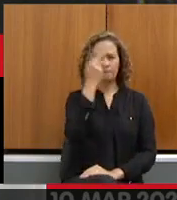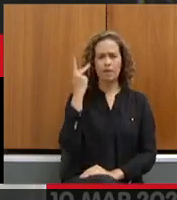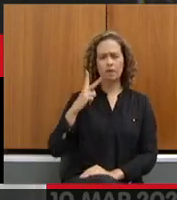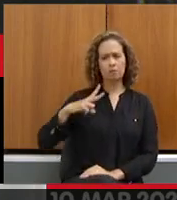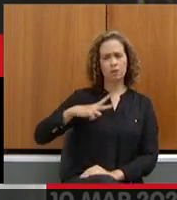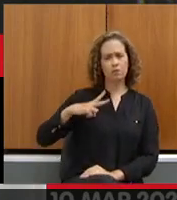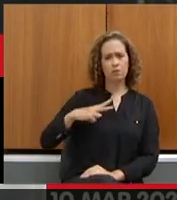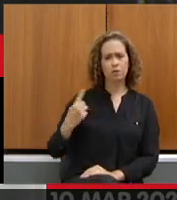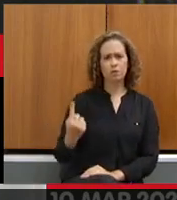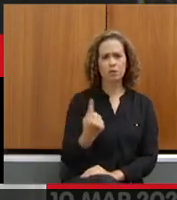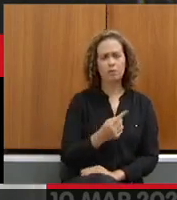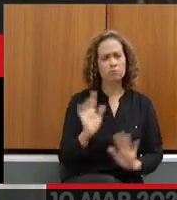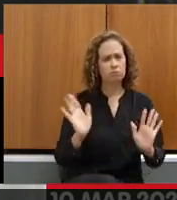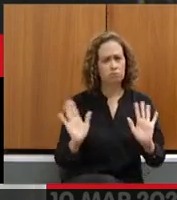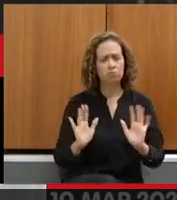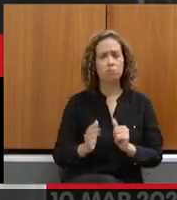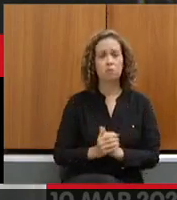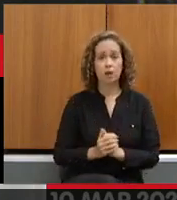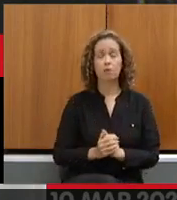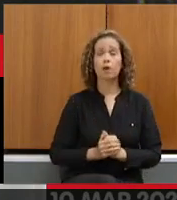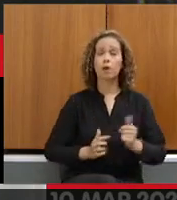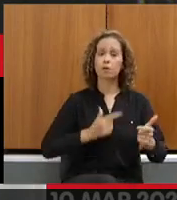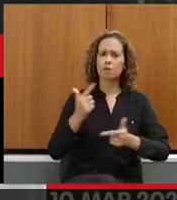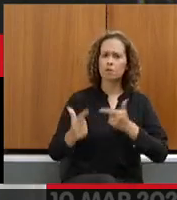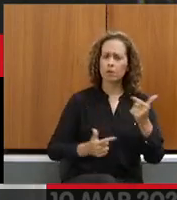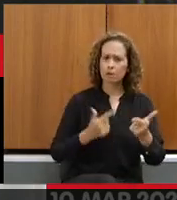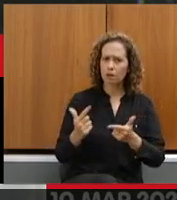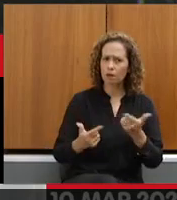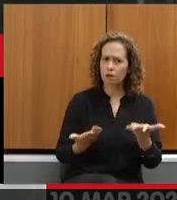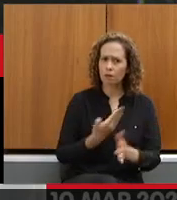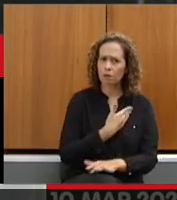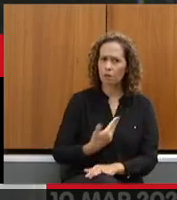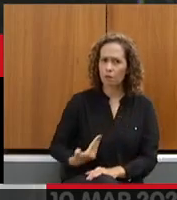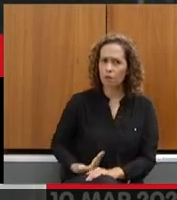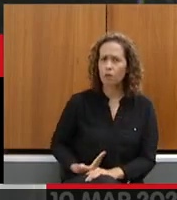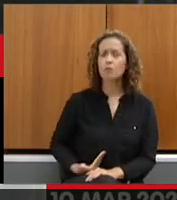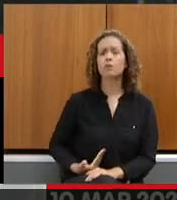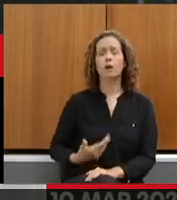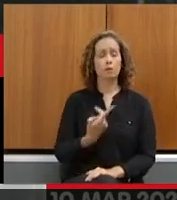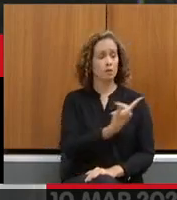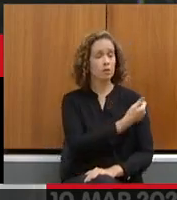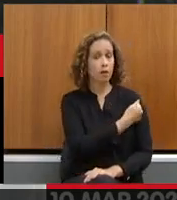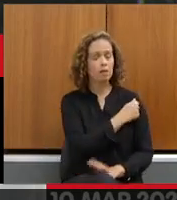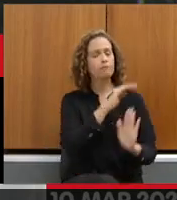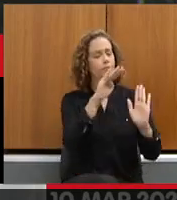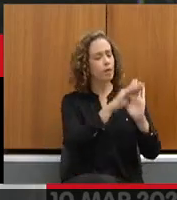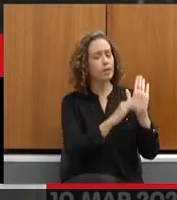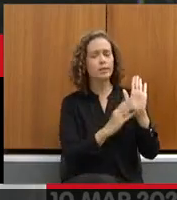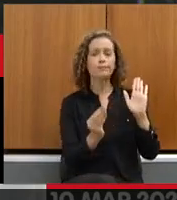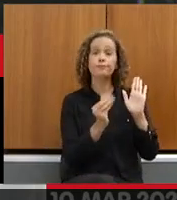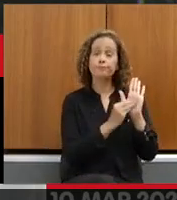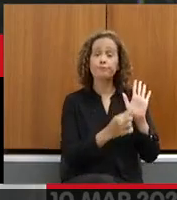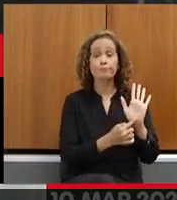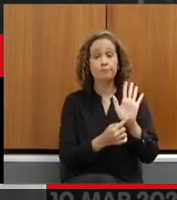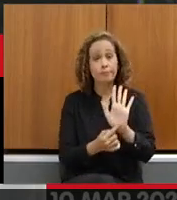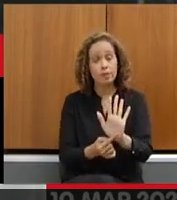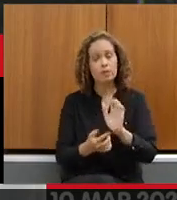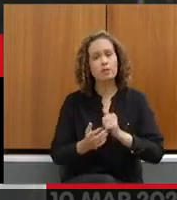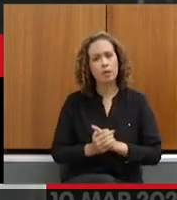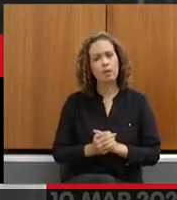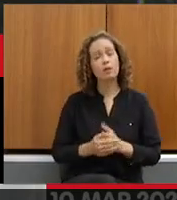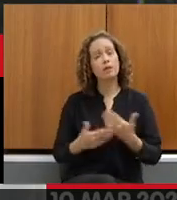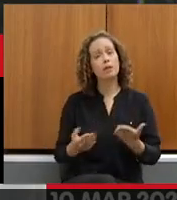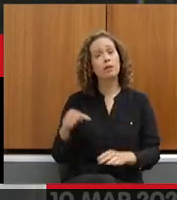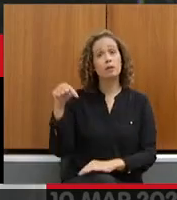servidor por foi vacinado é um dever do Senhor encaminhar lista e eu aqui surgiram os colegas deputados e deputadas que estão